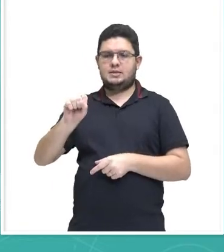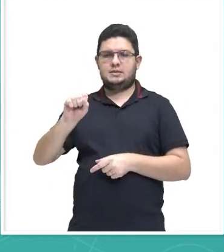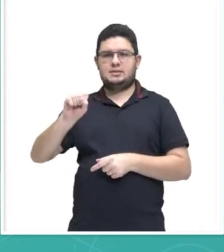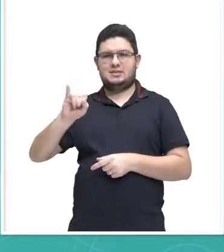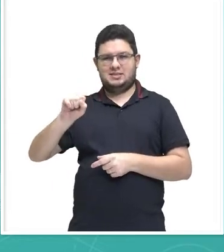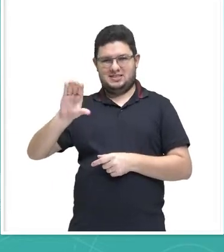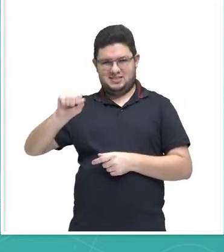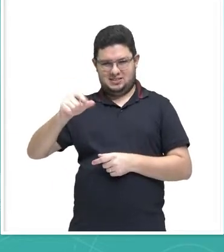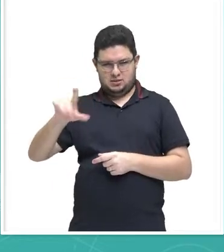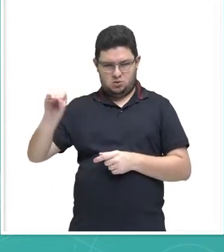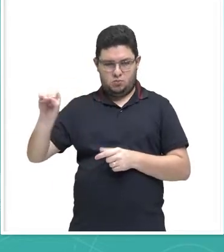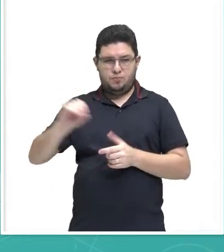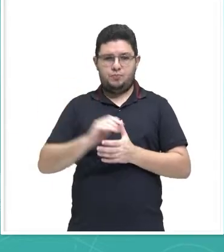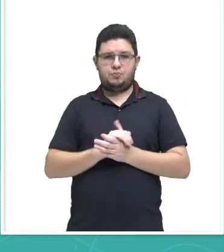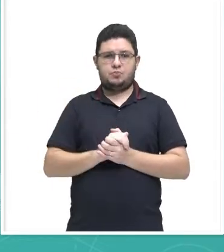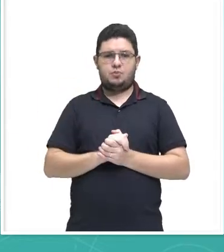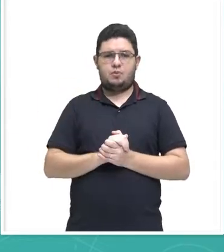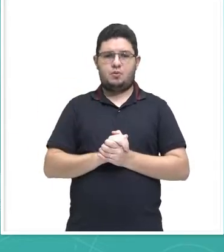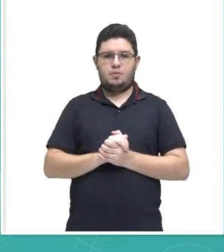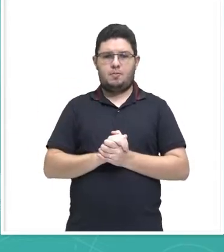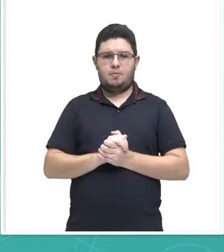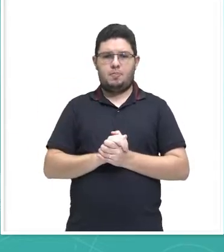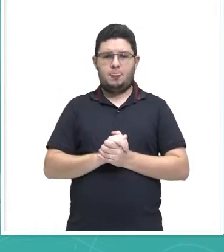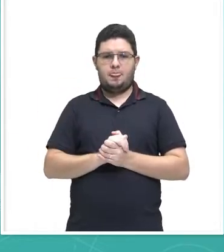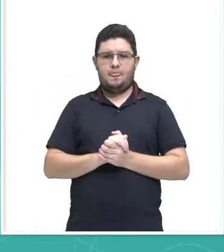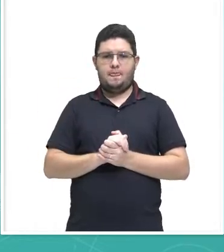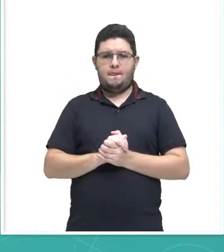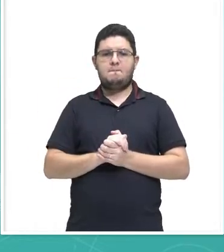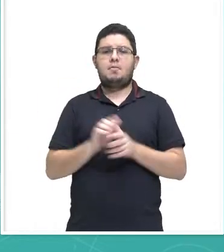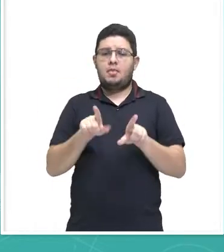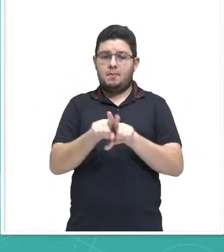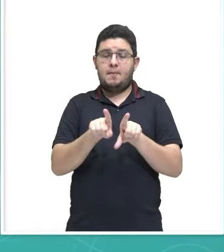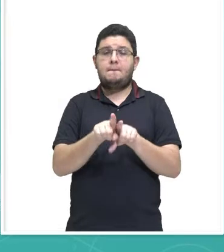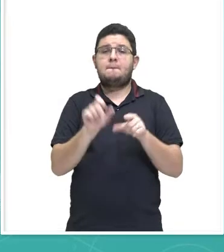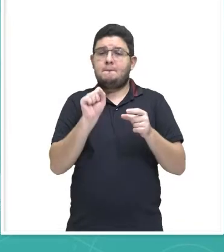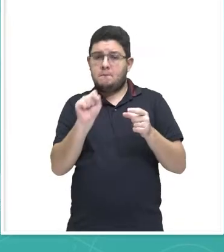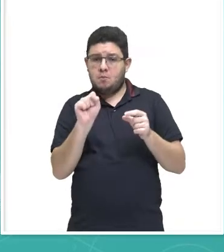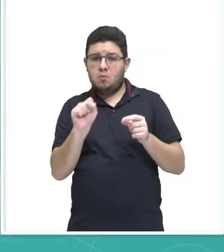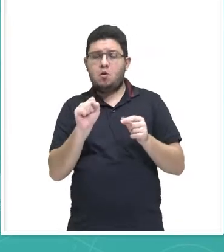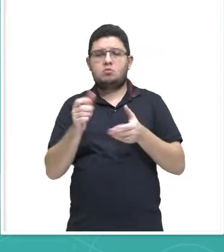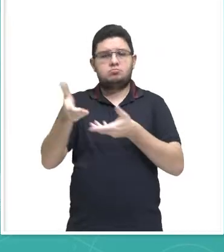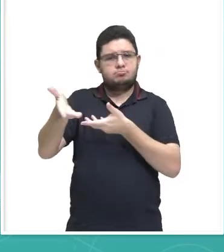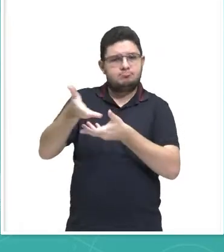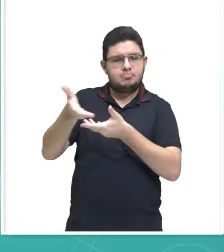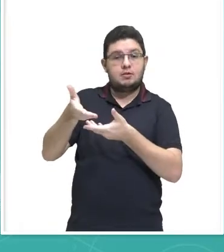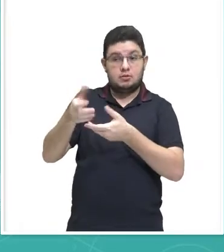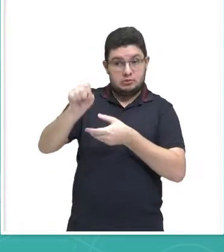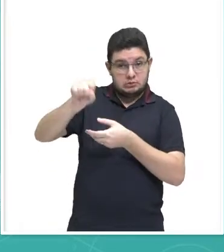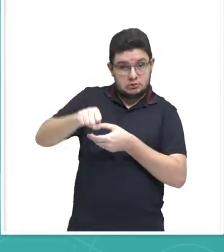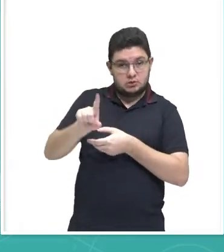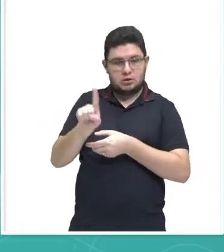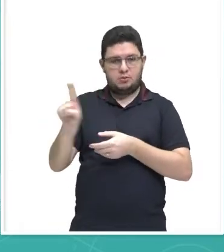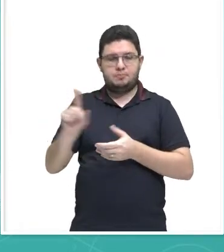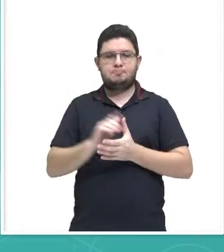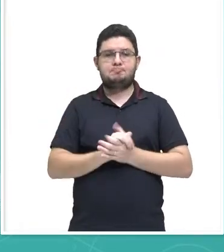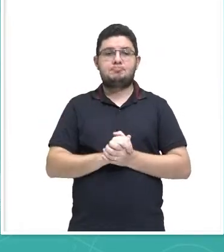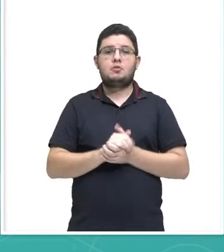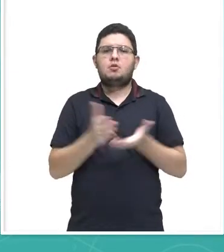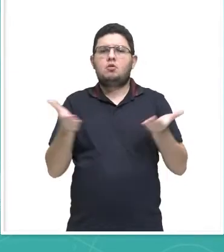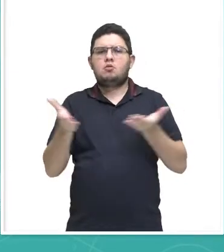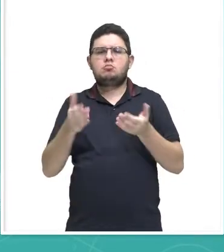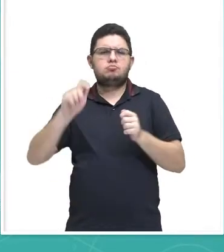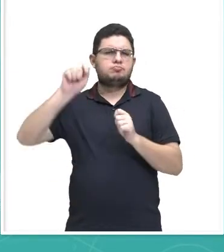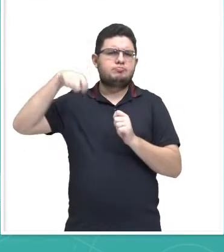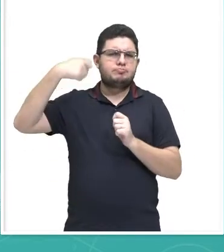interação dos adversários ali no esporte, tá? Bom, agora eu quero mostrar para vocês um vídeo que tem alguns